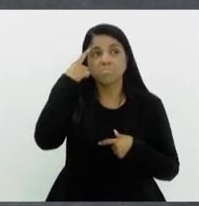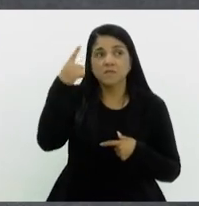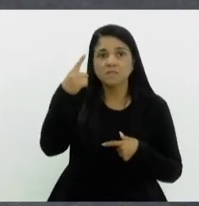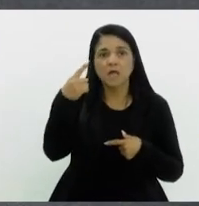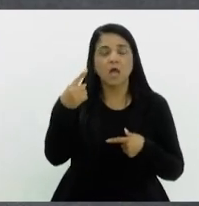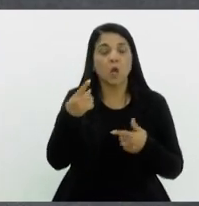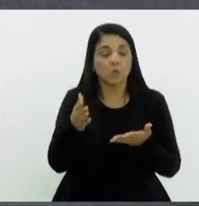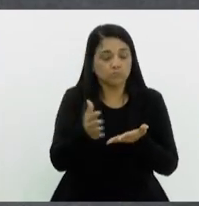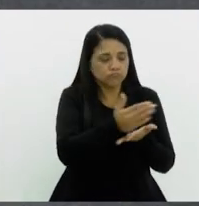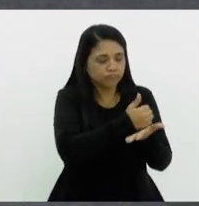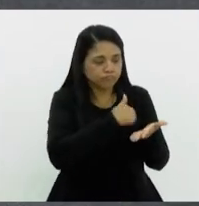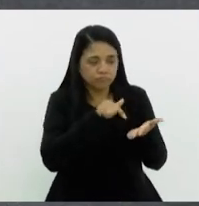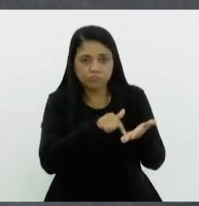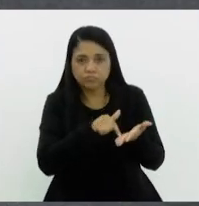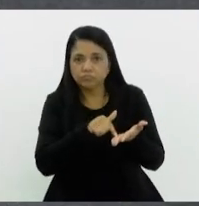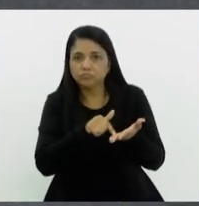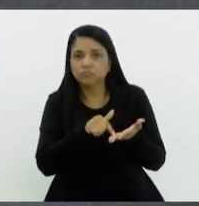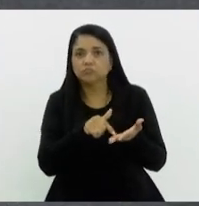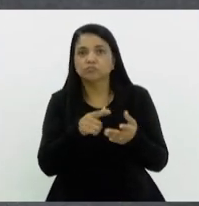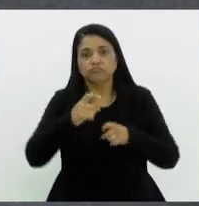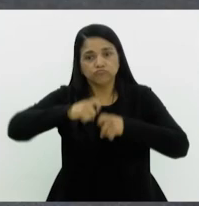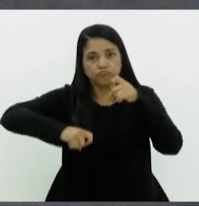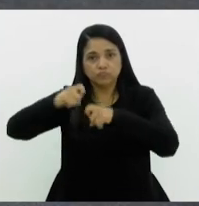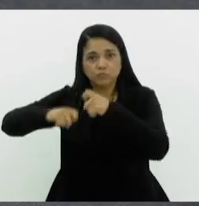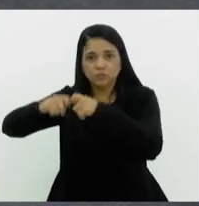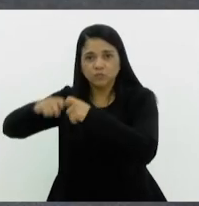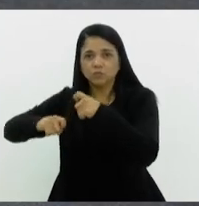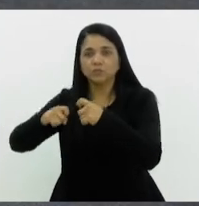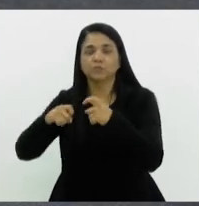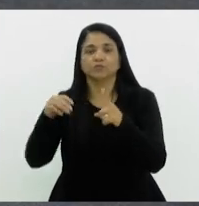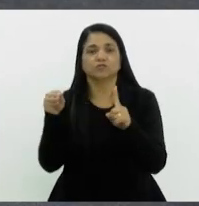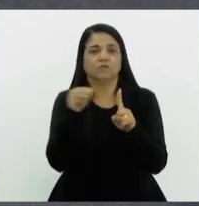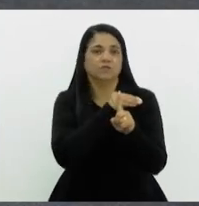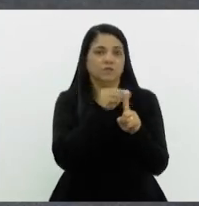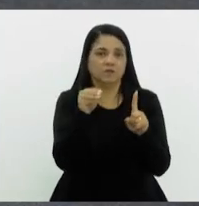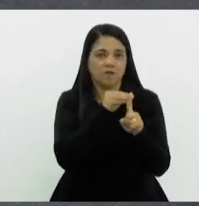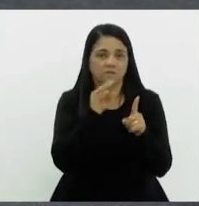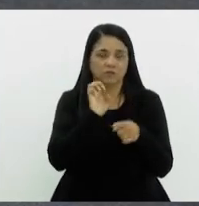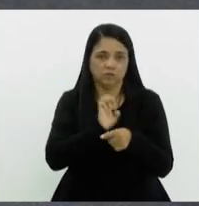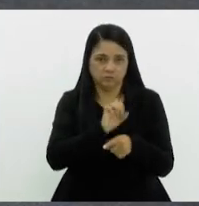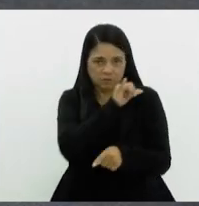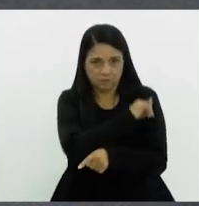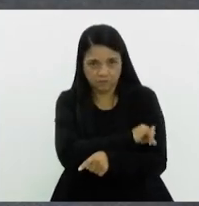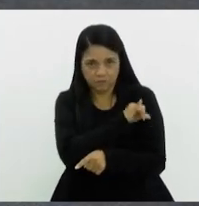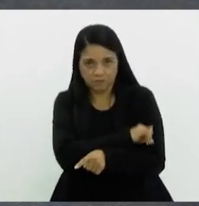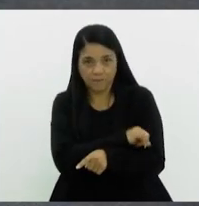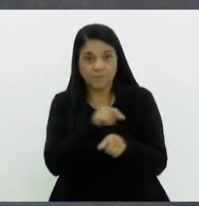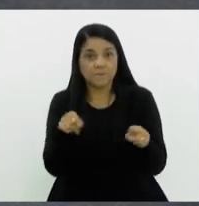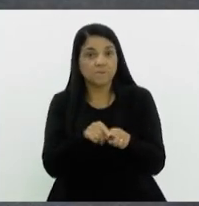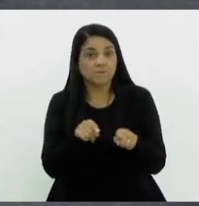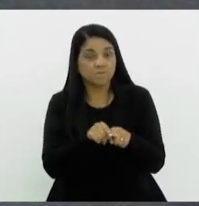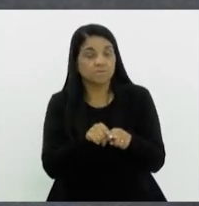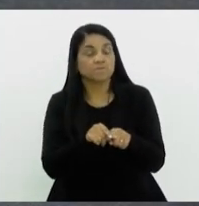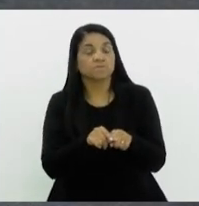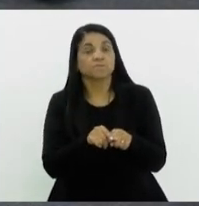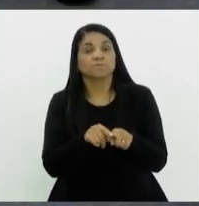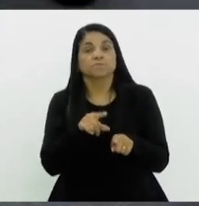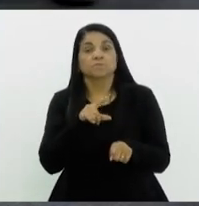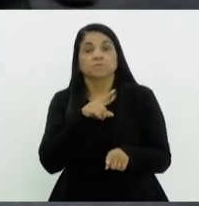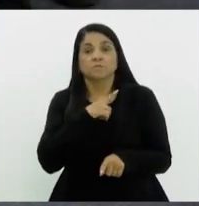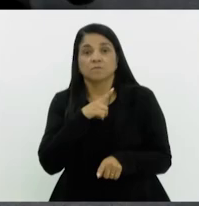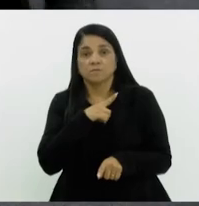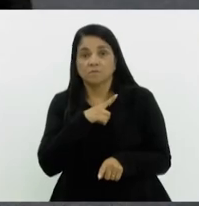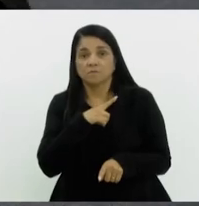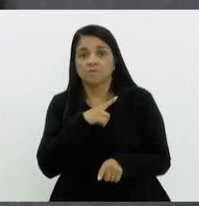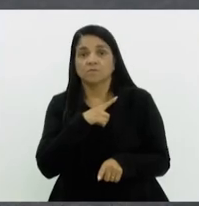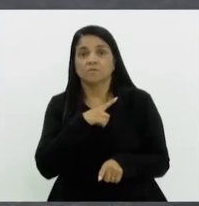dos números de casos de estupros de vulneráveis no estado do Rio de Janeiro, e que a gente ainda tem, senhora presidenta,